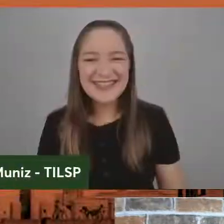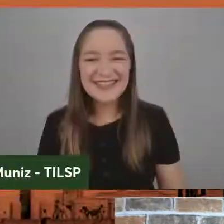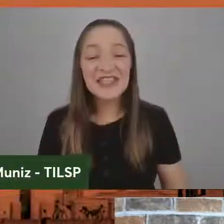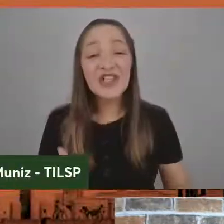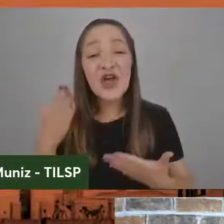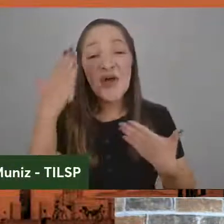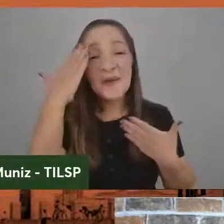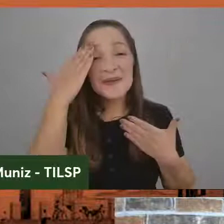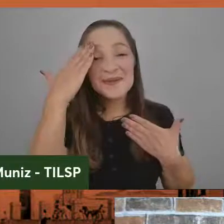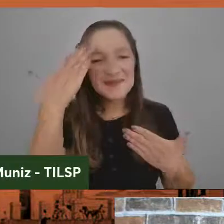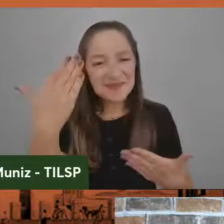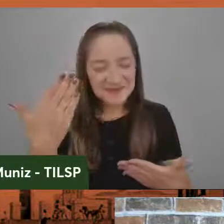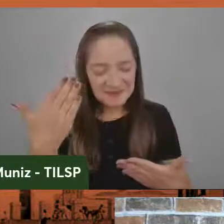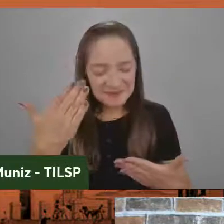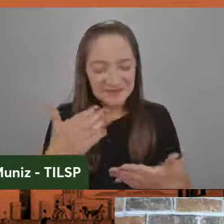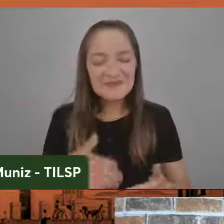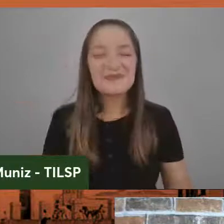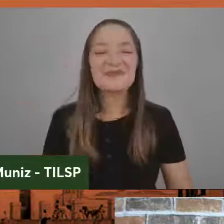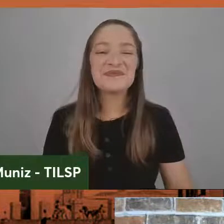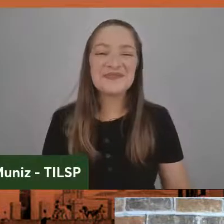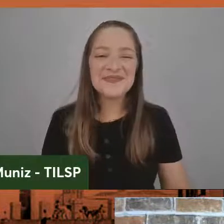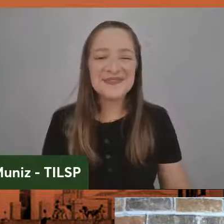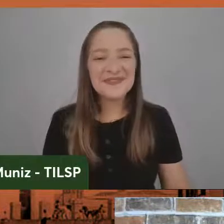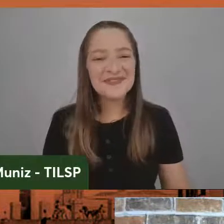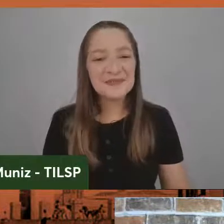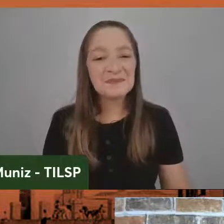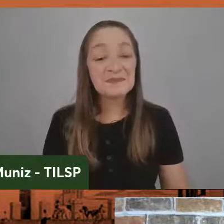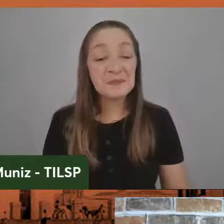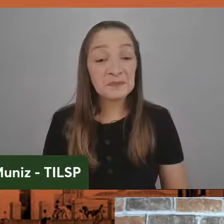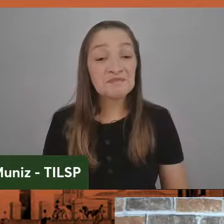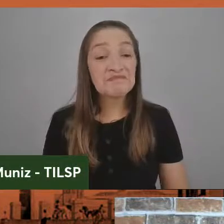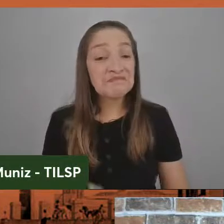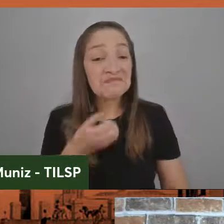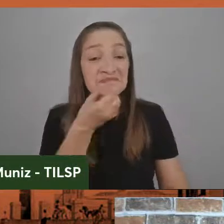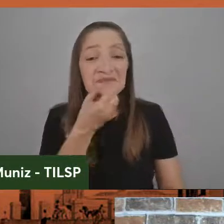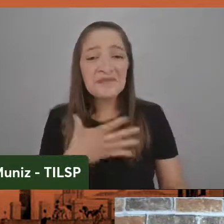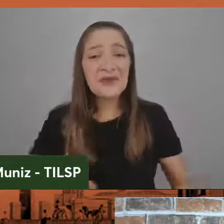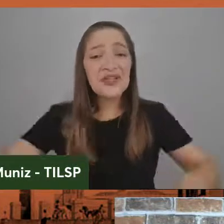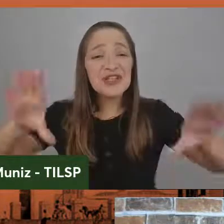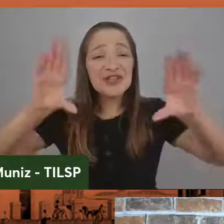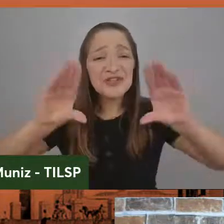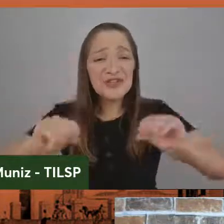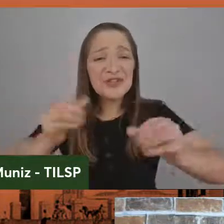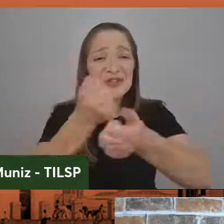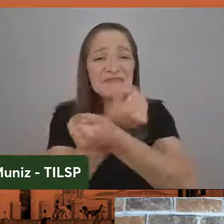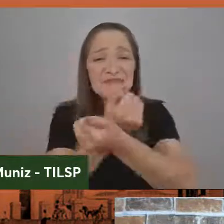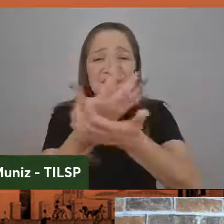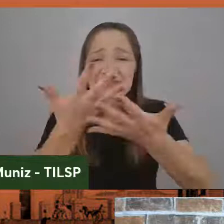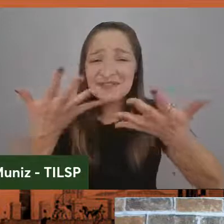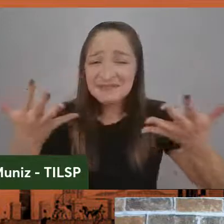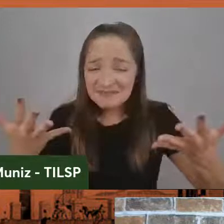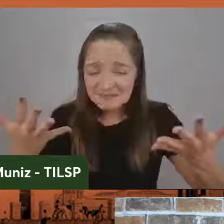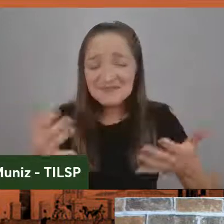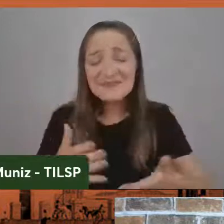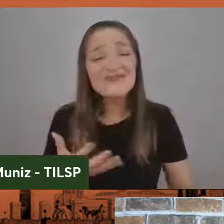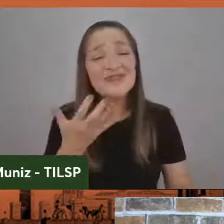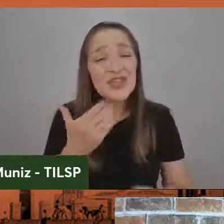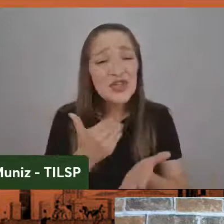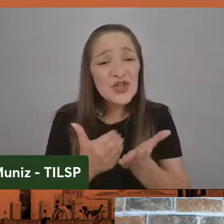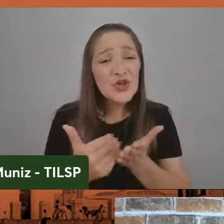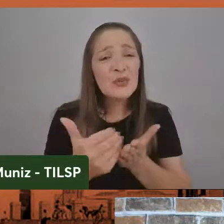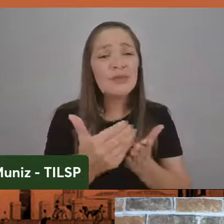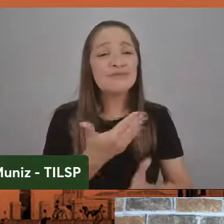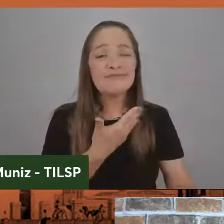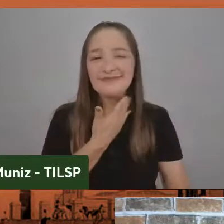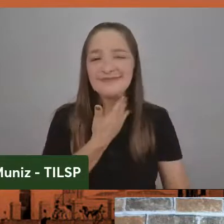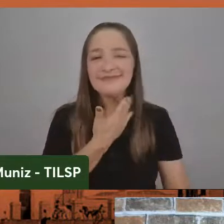Obrigado, Alex. Obrigado aí pela introdução. Muito boa noite a todos, muito boa noite a todas. Eu quero começar esse